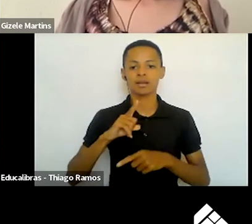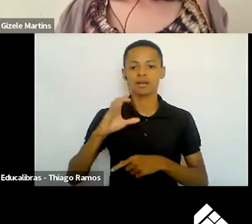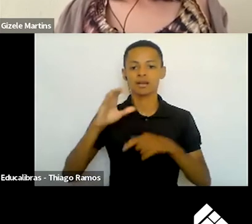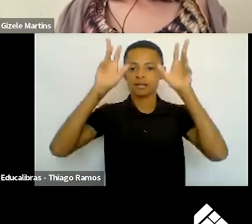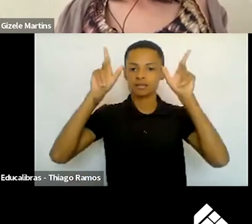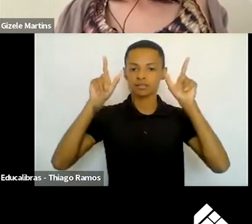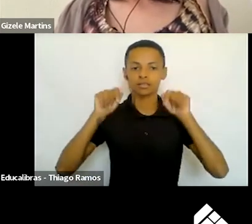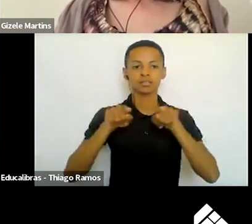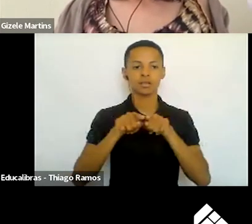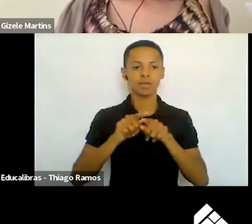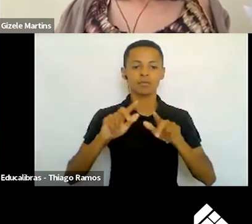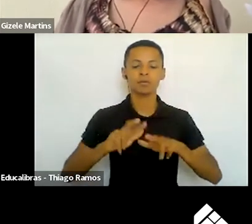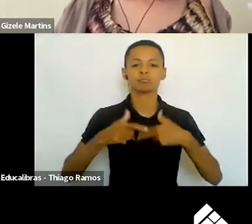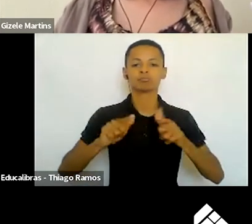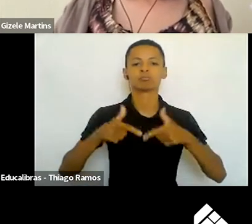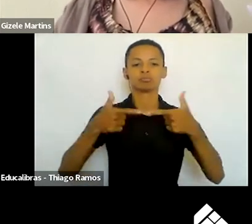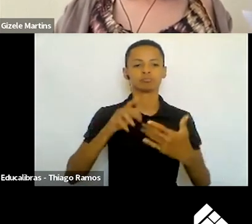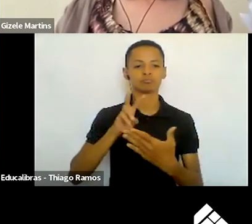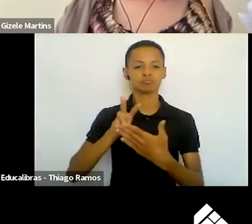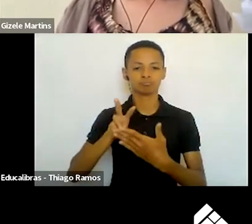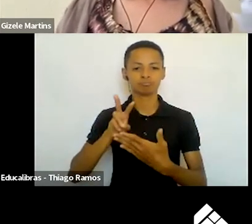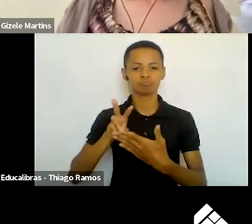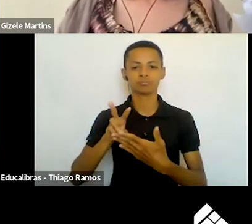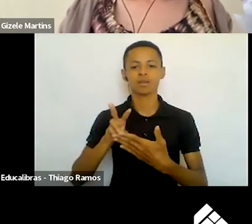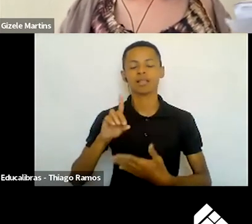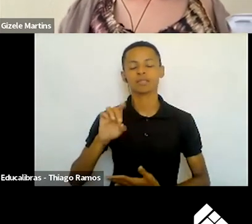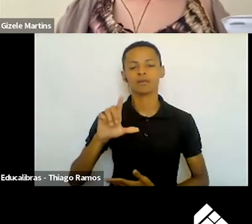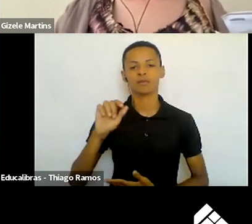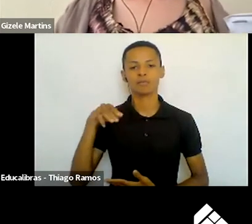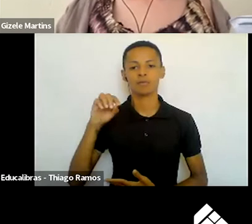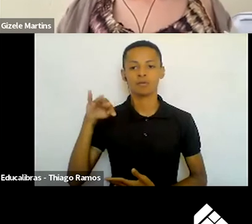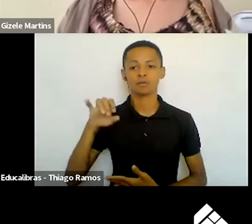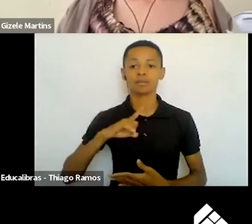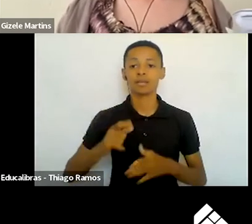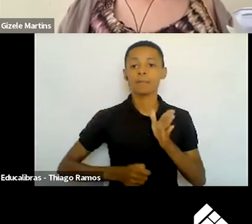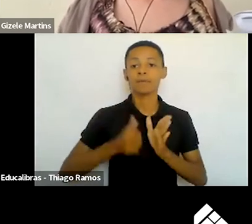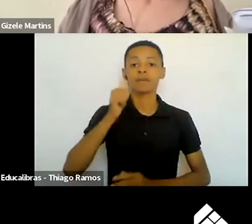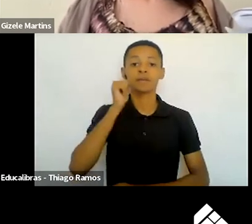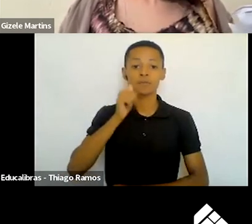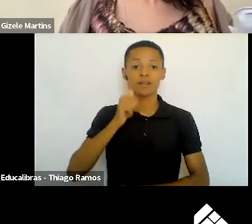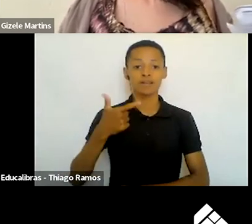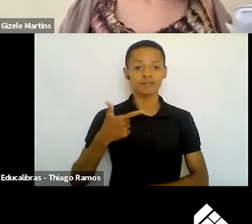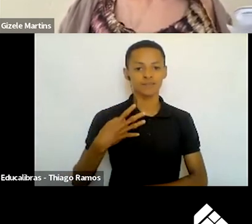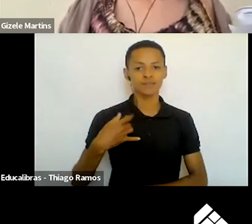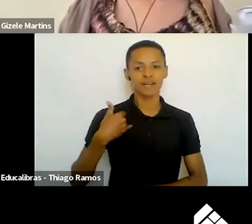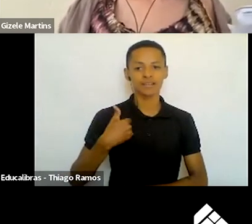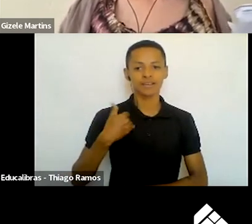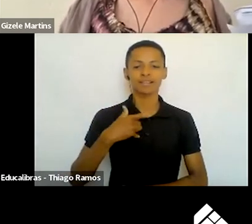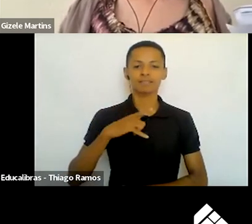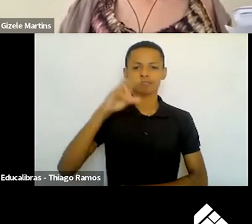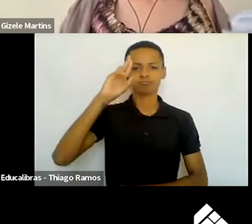impactados pela reconstrução do Belo Monte. Ela foi a primeira mulher, aos 24 anos, a chefiar uma